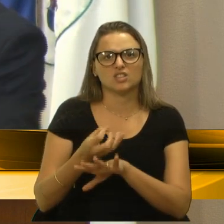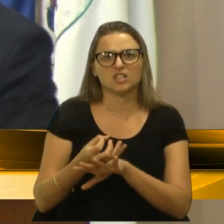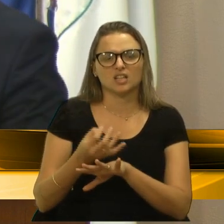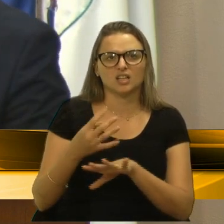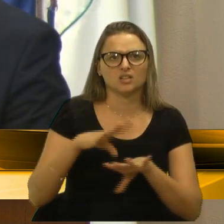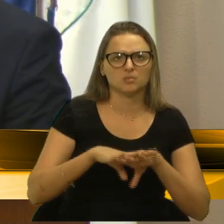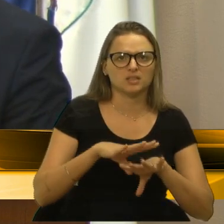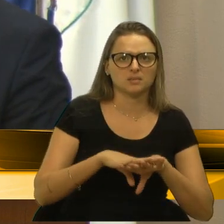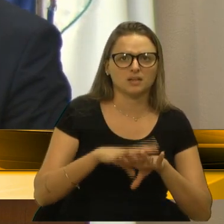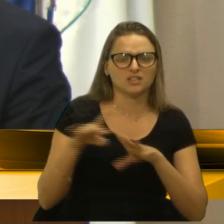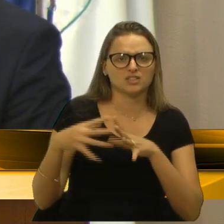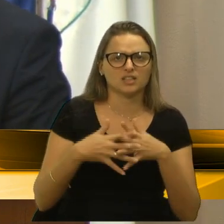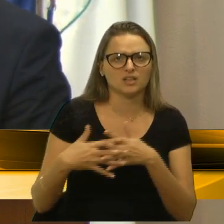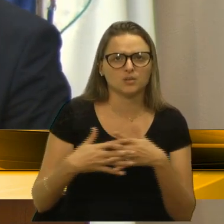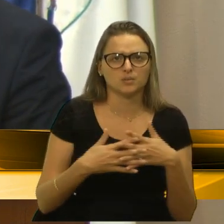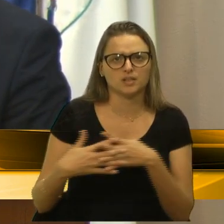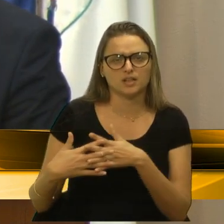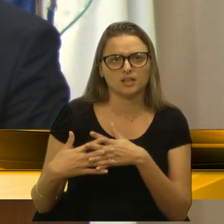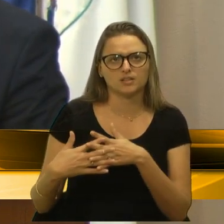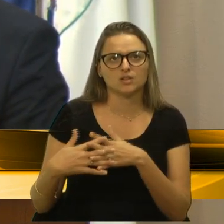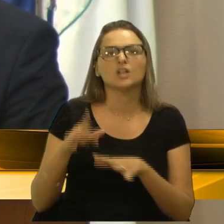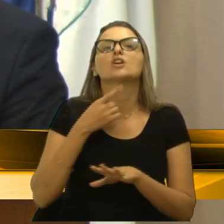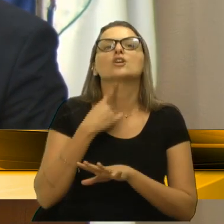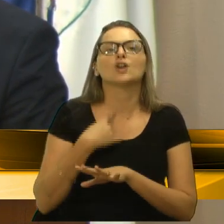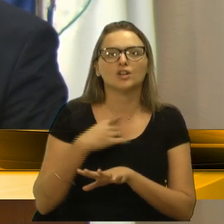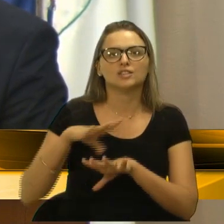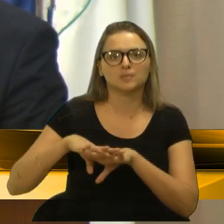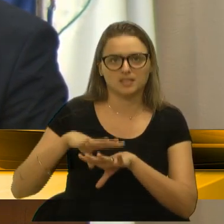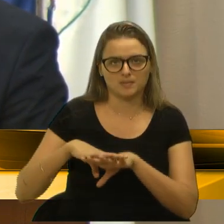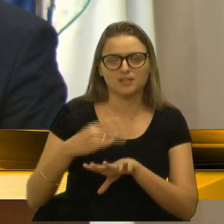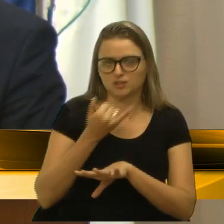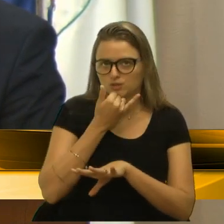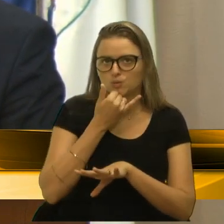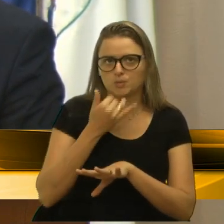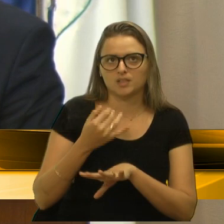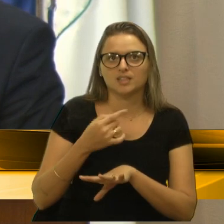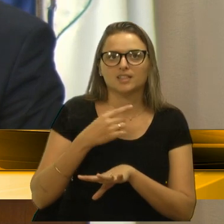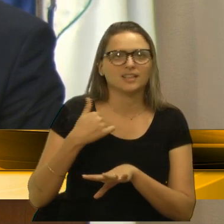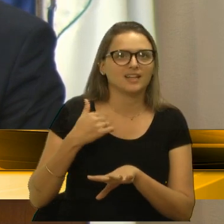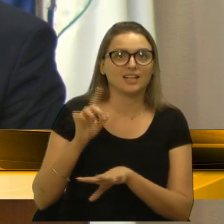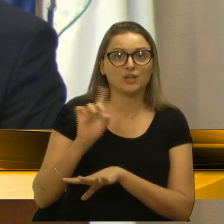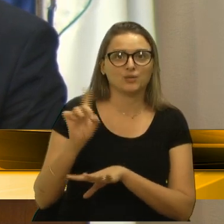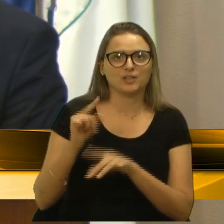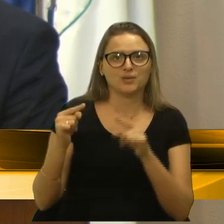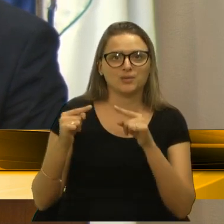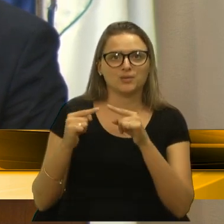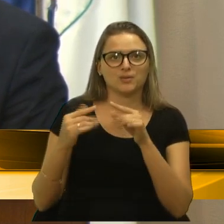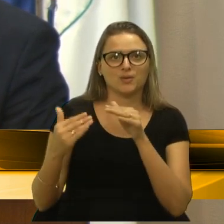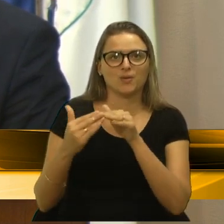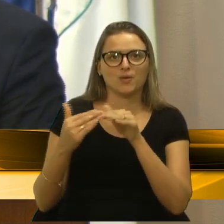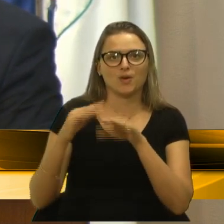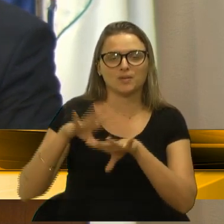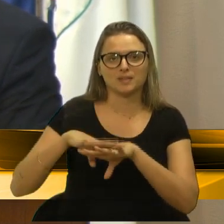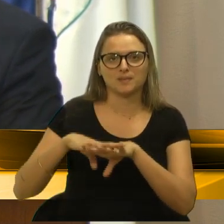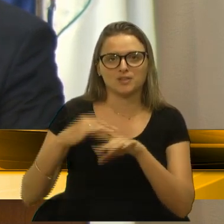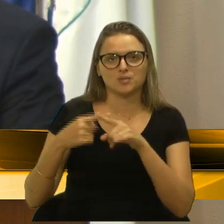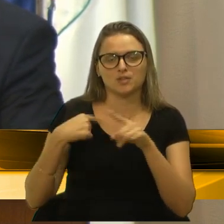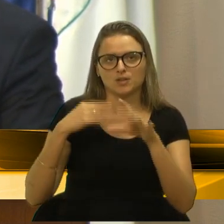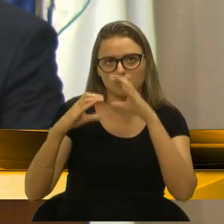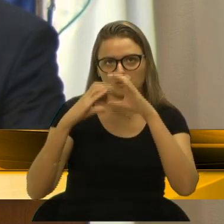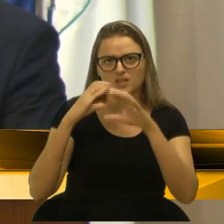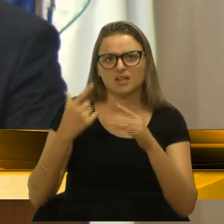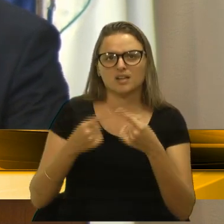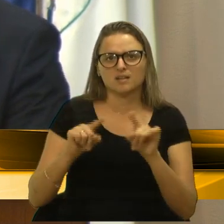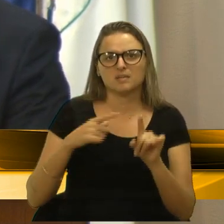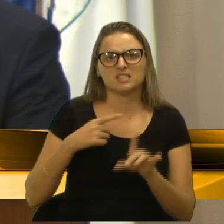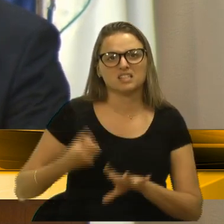confuso. Gosta de matemática. Eu, que não sou muito ligado à matemática, sou da área de comunicação, mas nós temos alguns números aqui que são